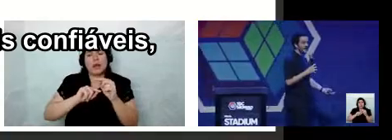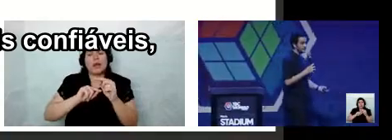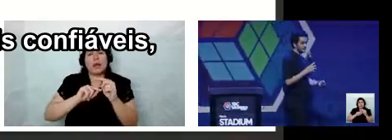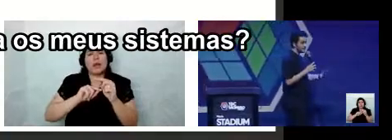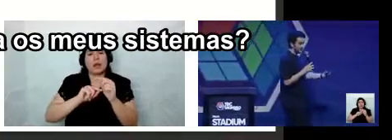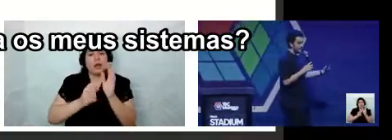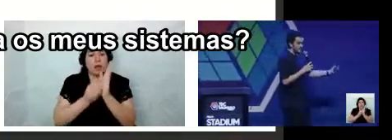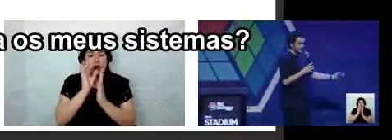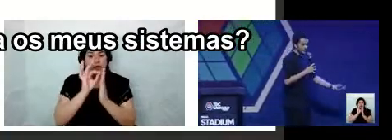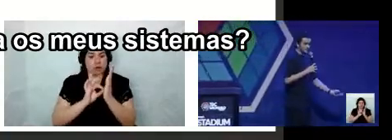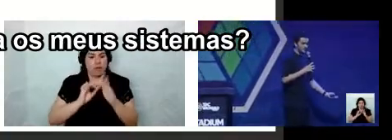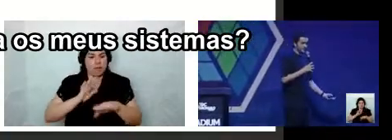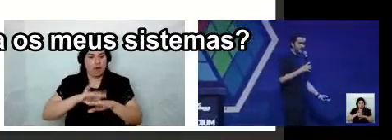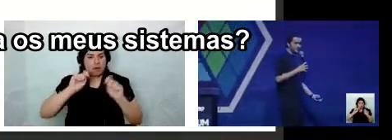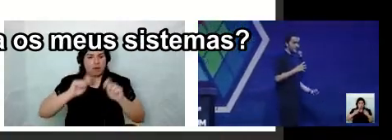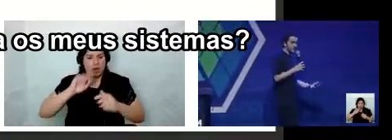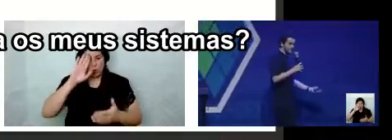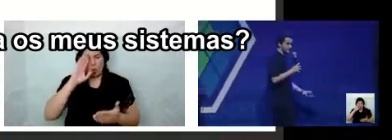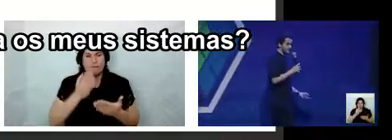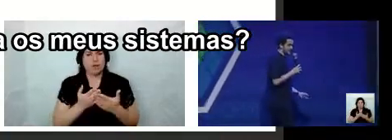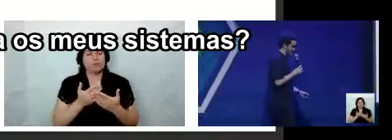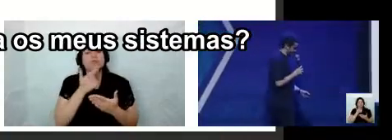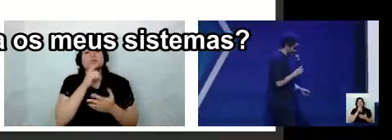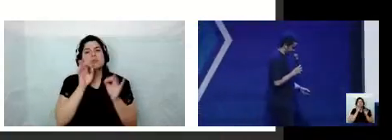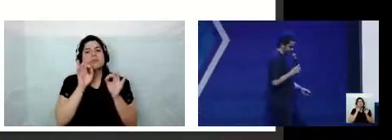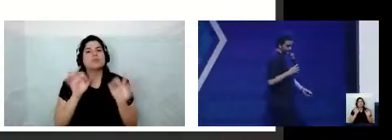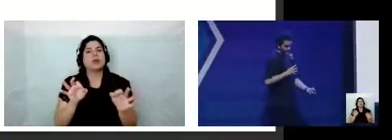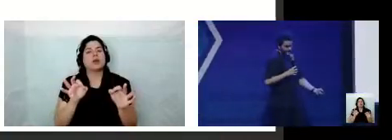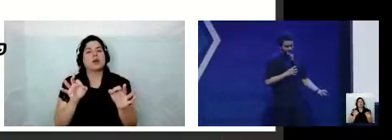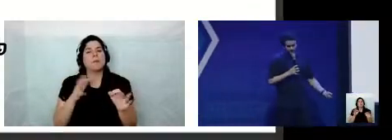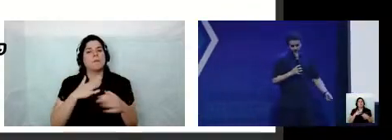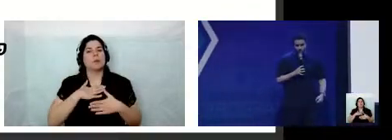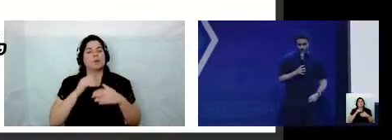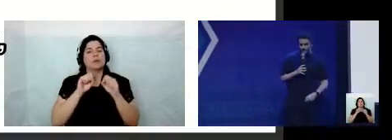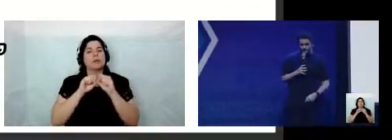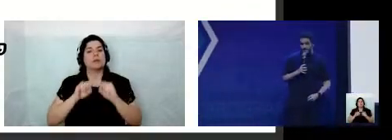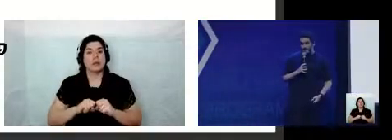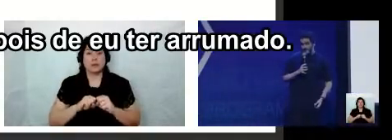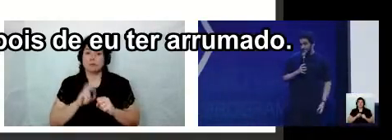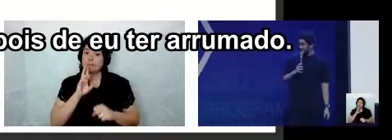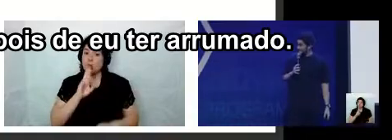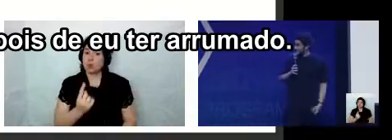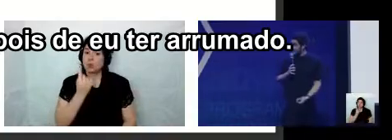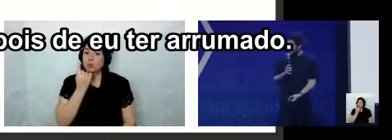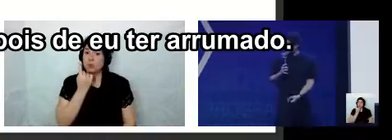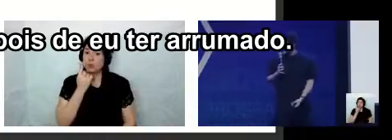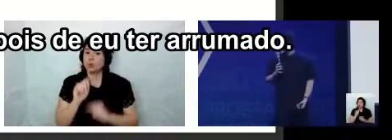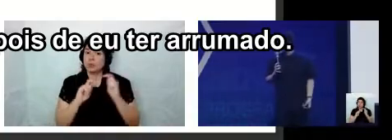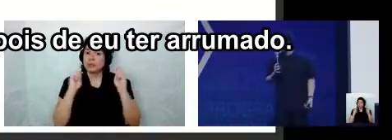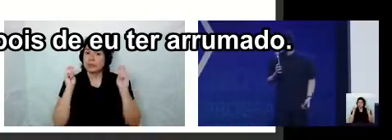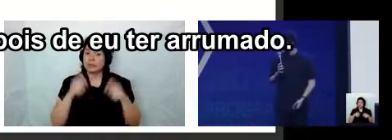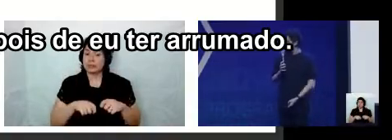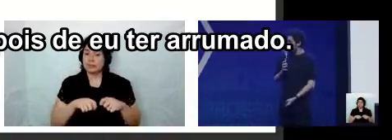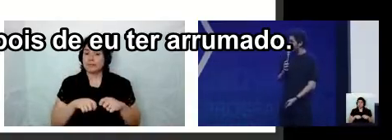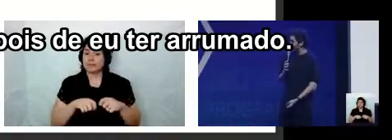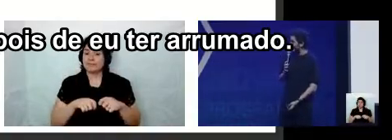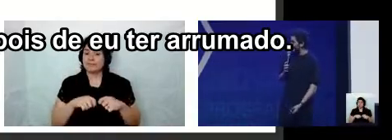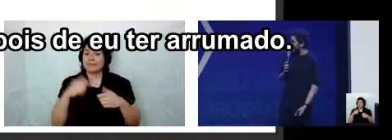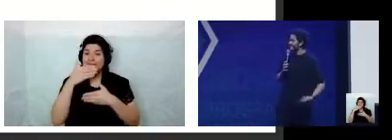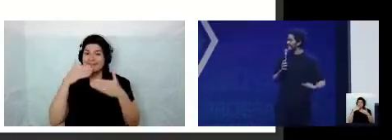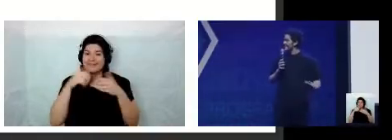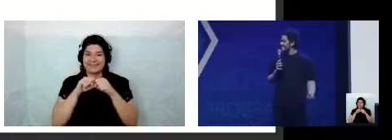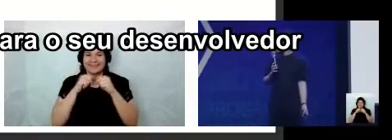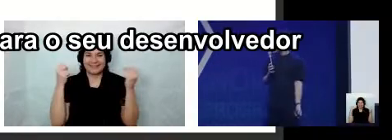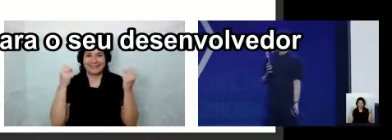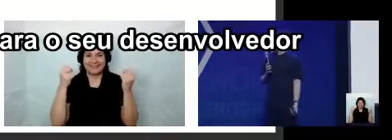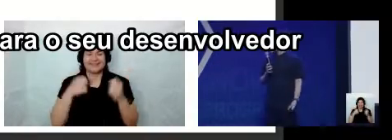mais confiáveis, produzir informações mais confiáveis para os meus sistemas? E a resposta é só uma, que é capacitação, e o slide está quebrado depois de eu ter